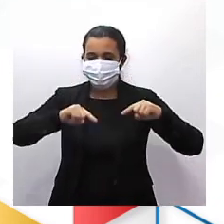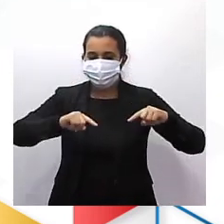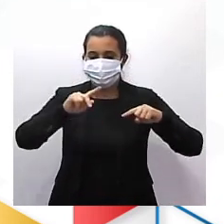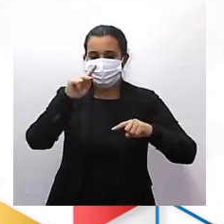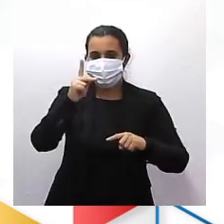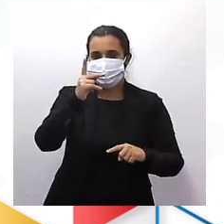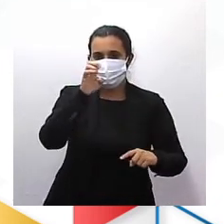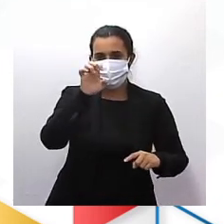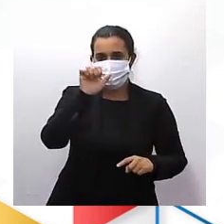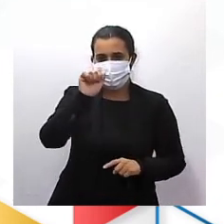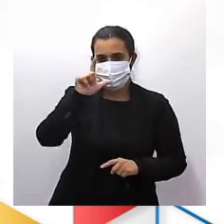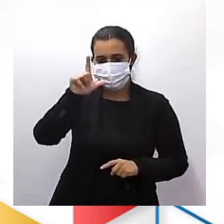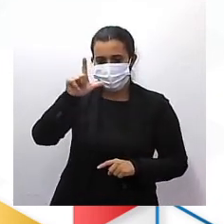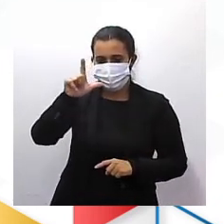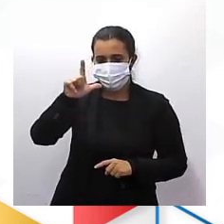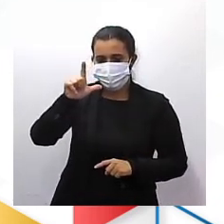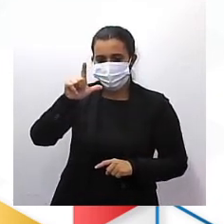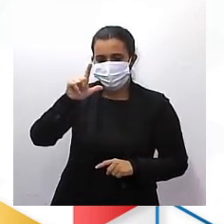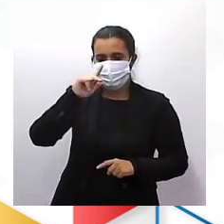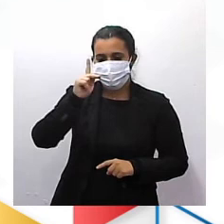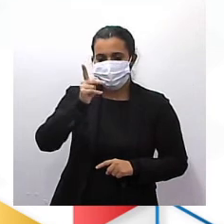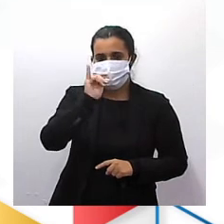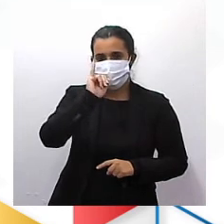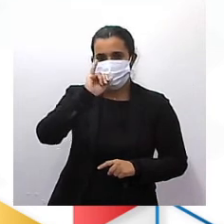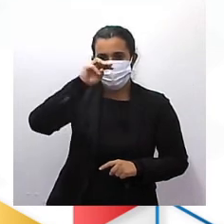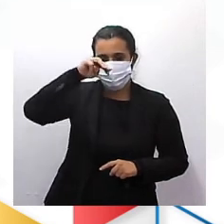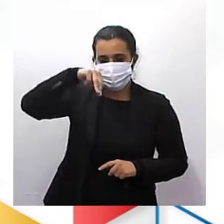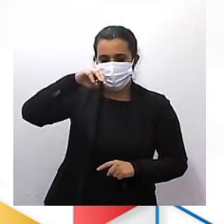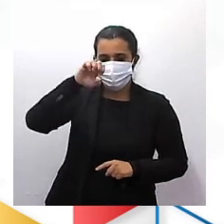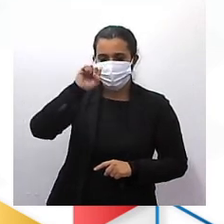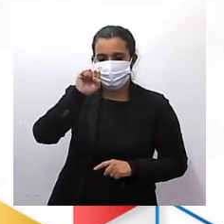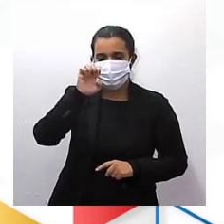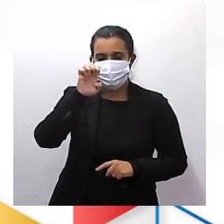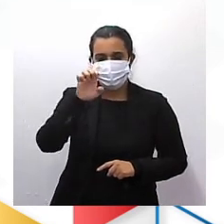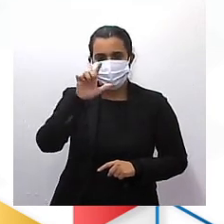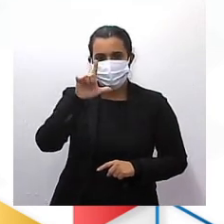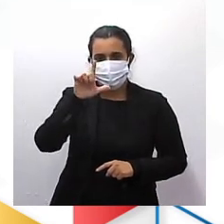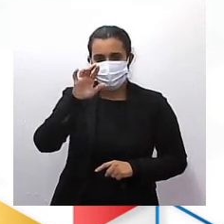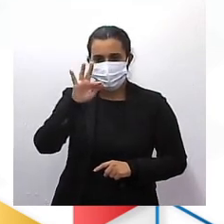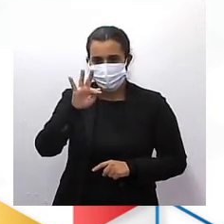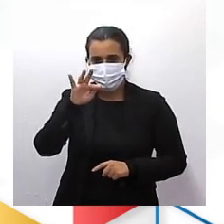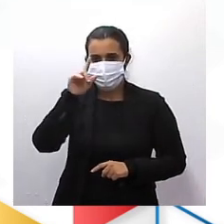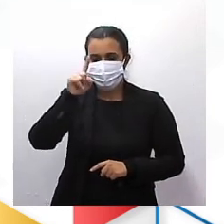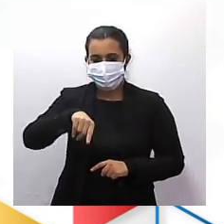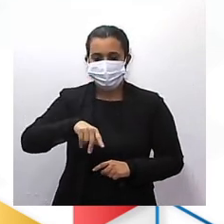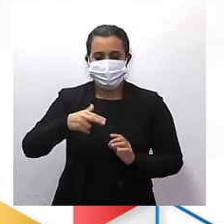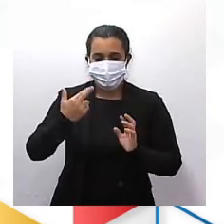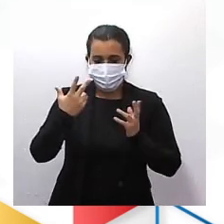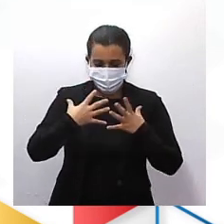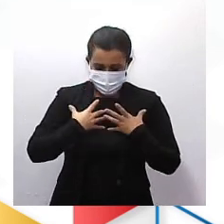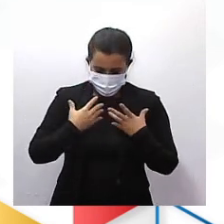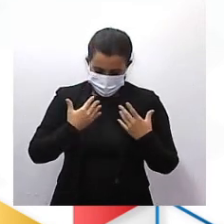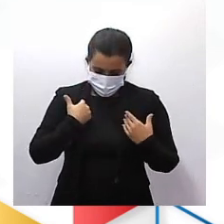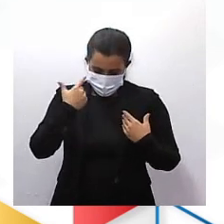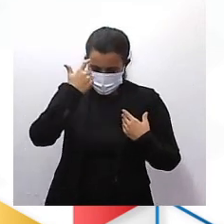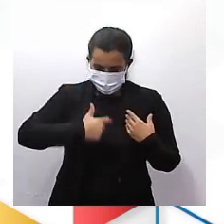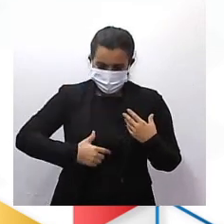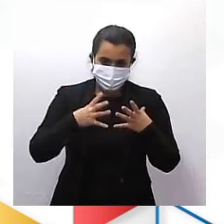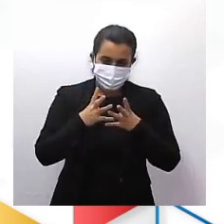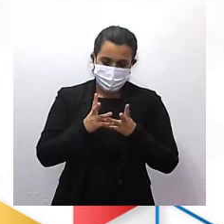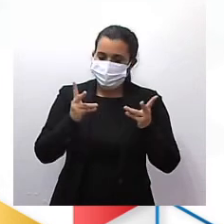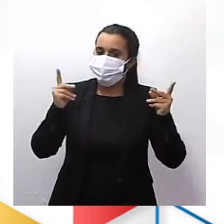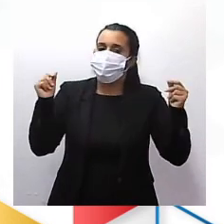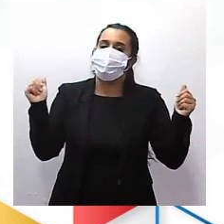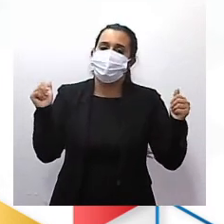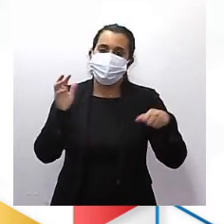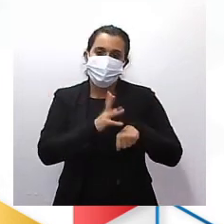heal himself, curar a si mesmo ou ele mesmo, no caso de Thor. A gente vai fazer algumas perguntas. No